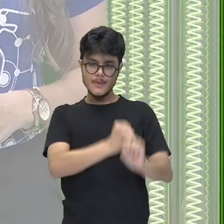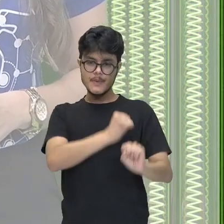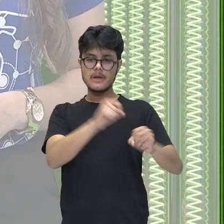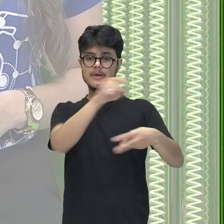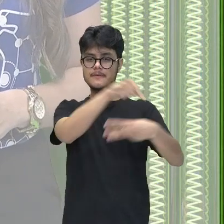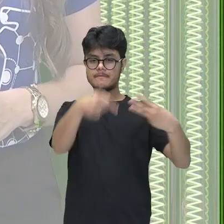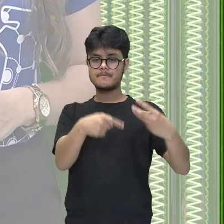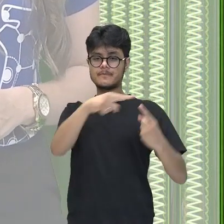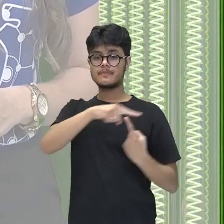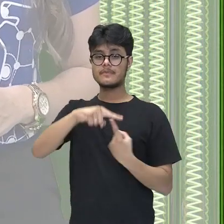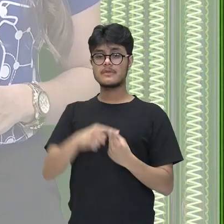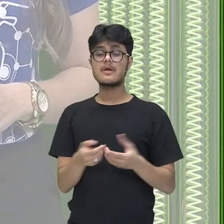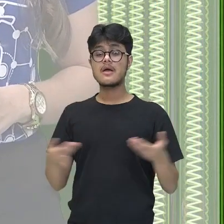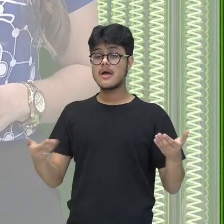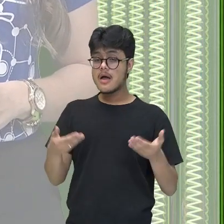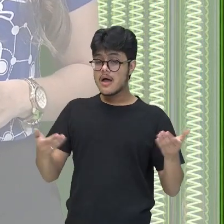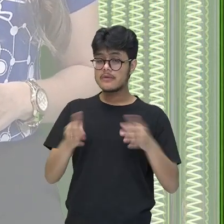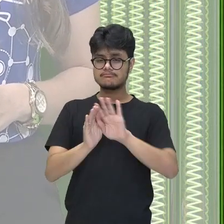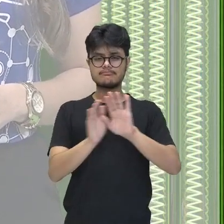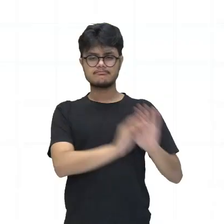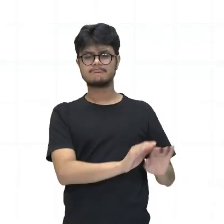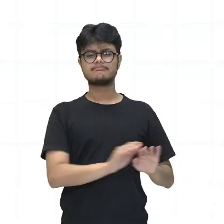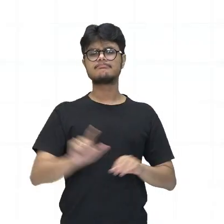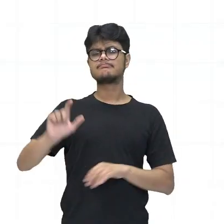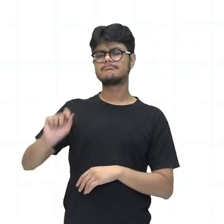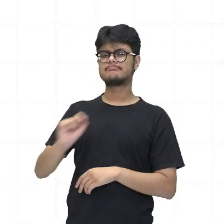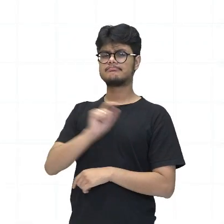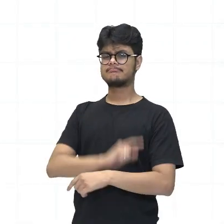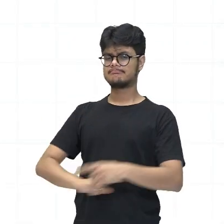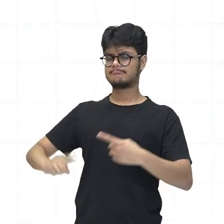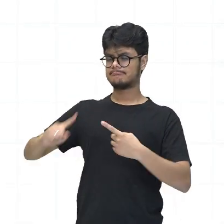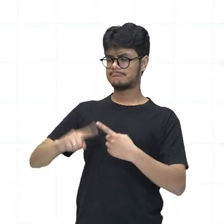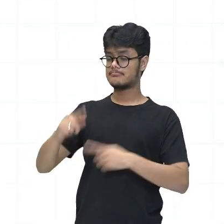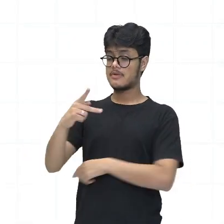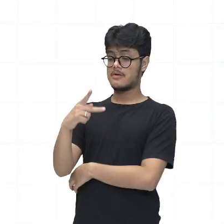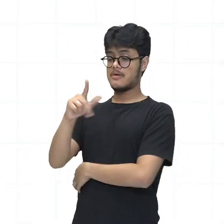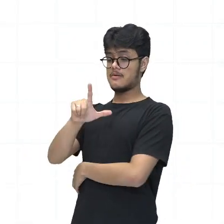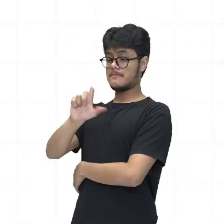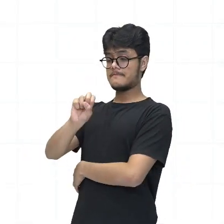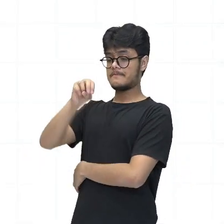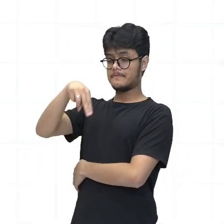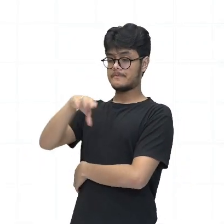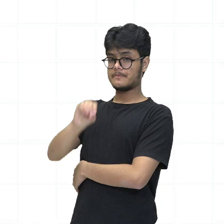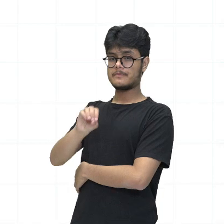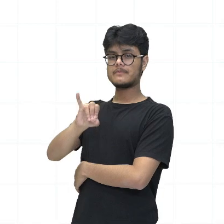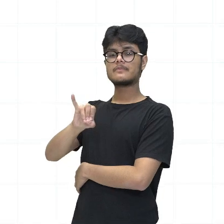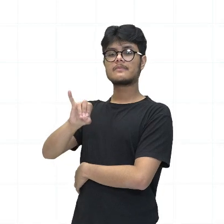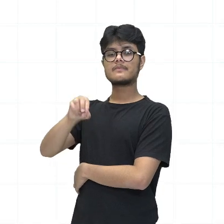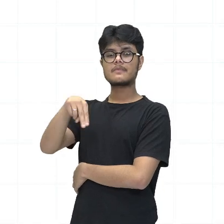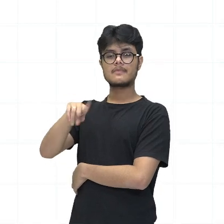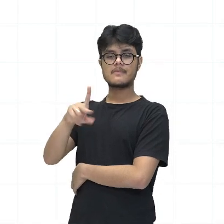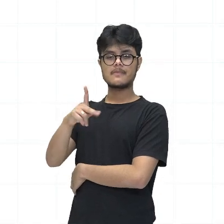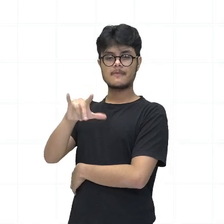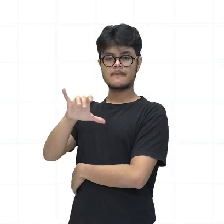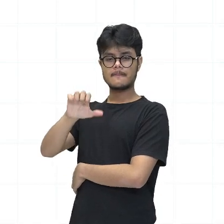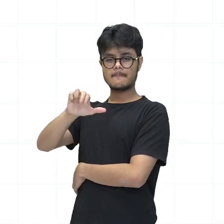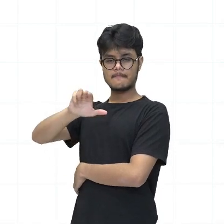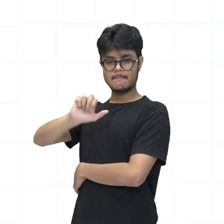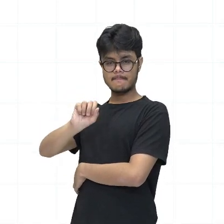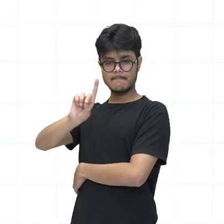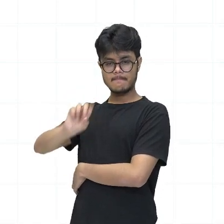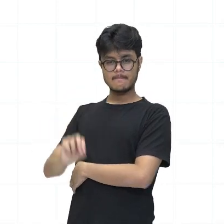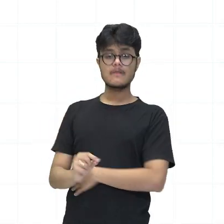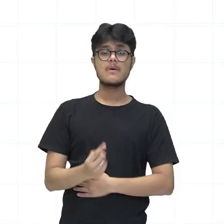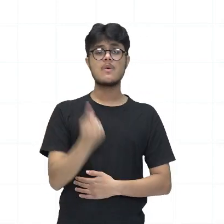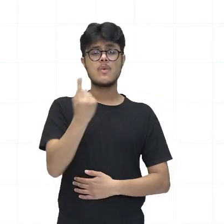vamos relembrar o plano inclinado. O plano inclinado mais simples possível é formado por uma única